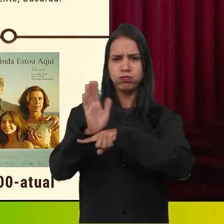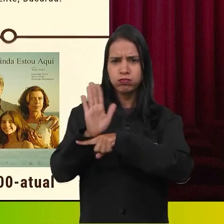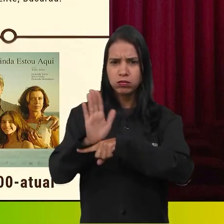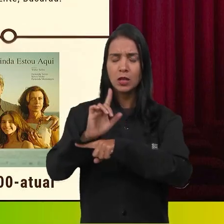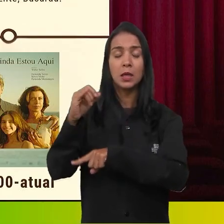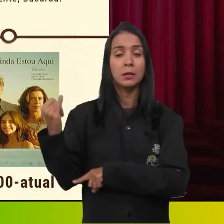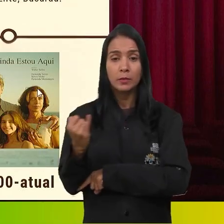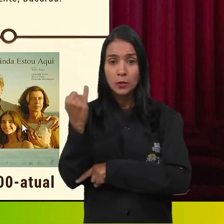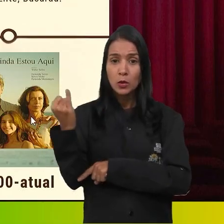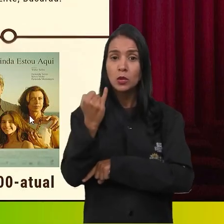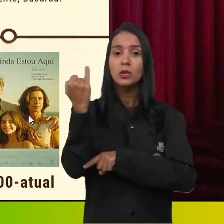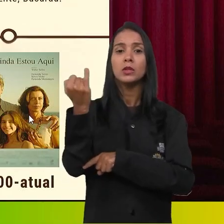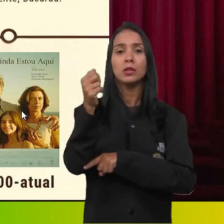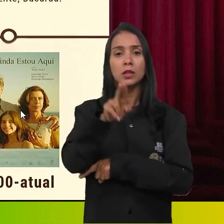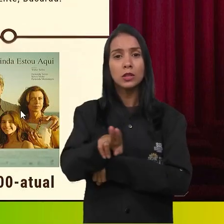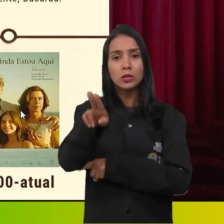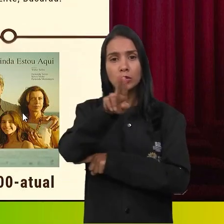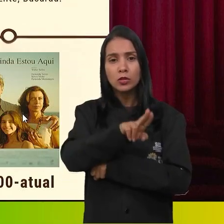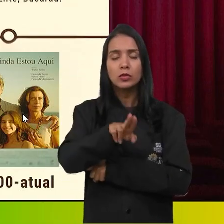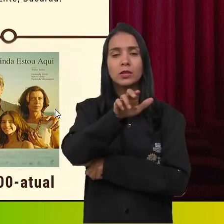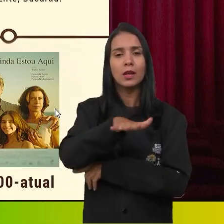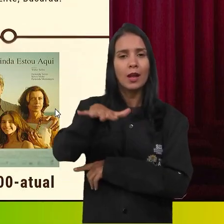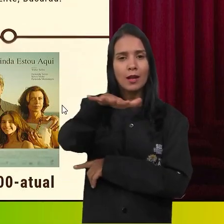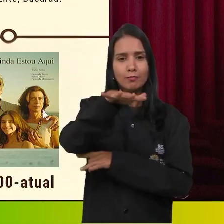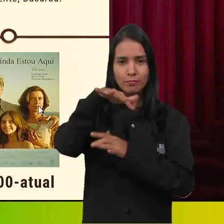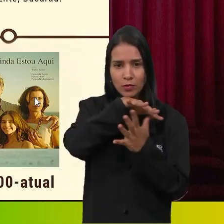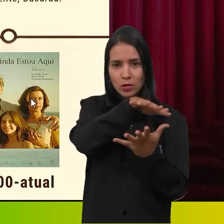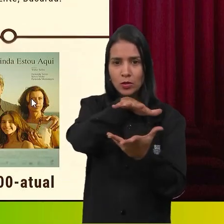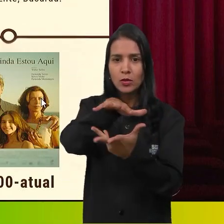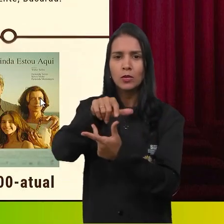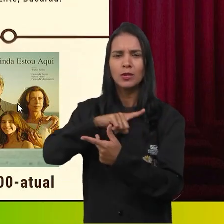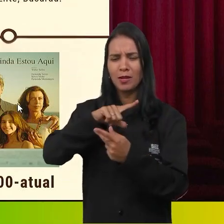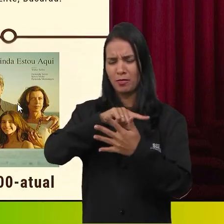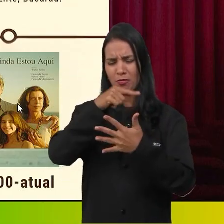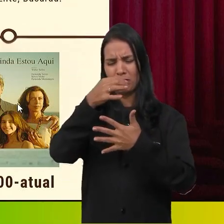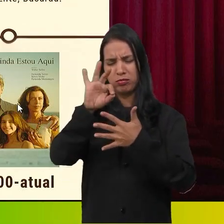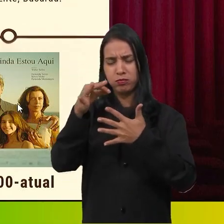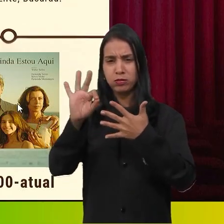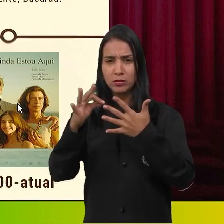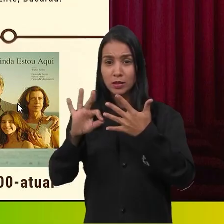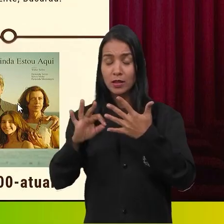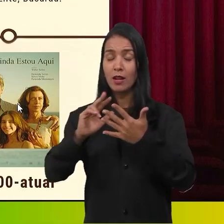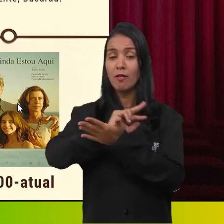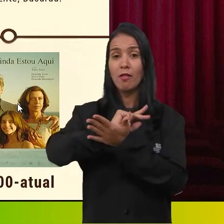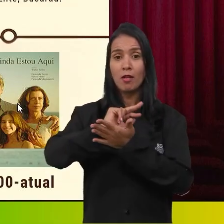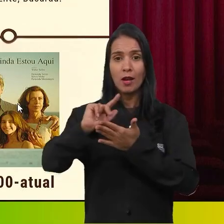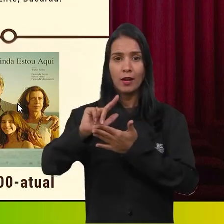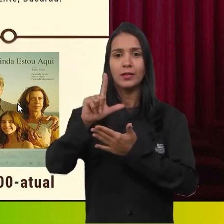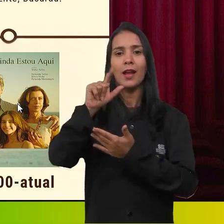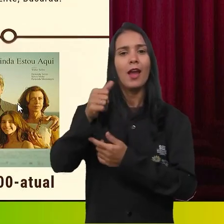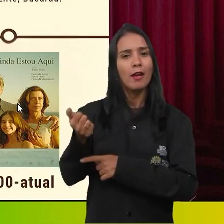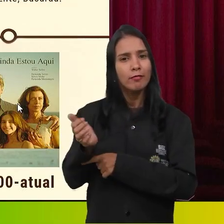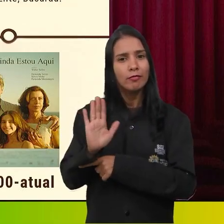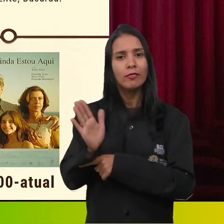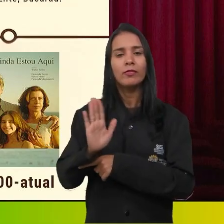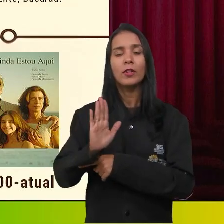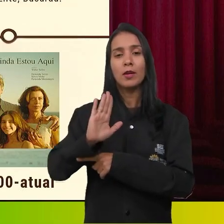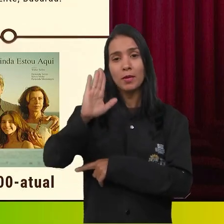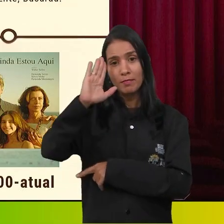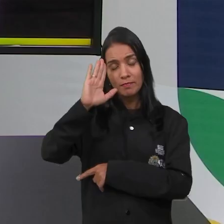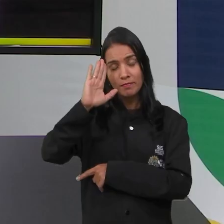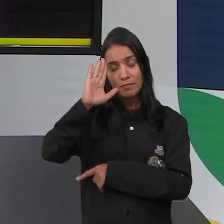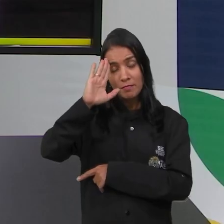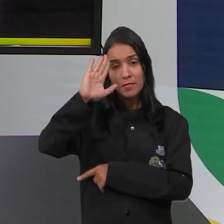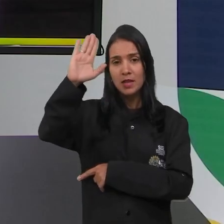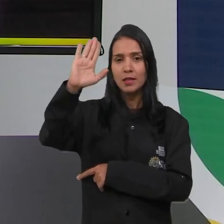Deus, Tropa de Elite, Bacurau, Central do Brasil. Então são filmes aí, Ainda Estou Aqui, que é o mais